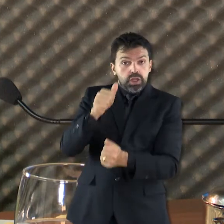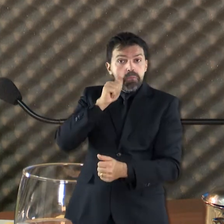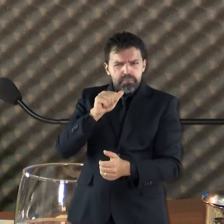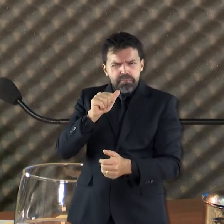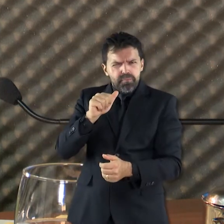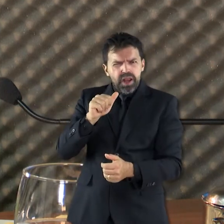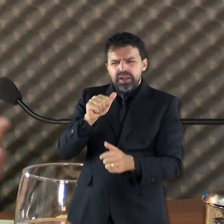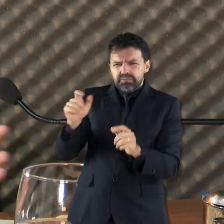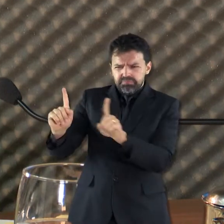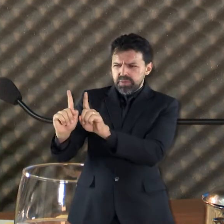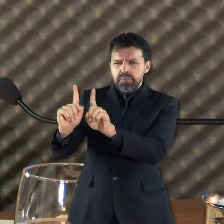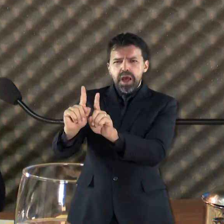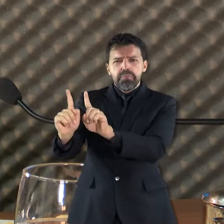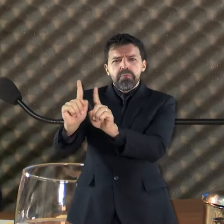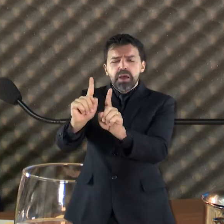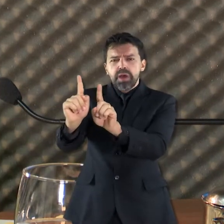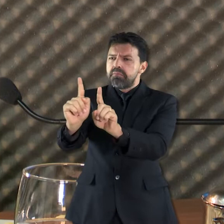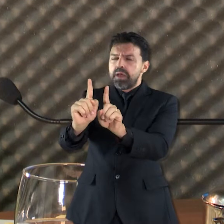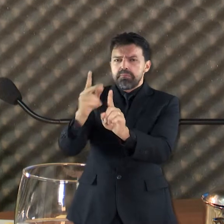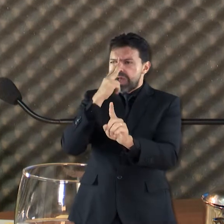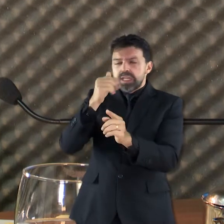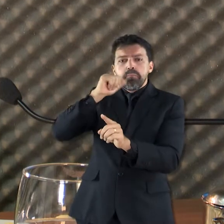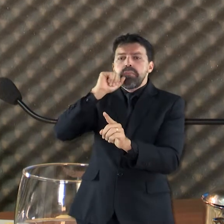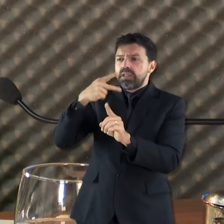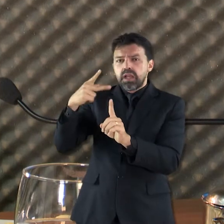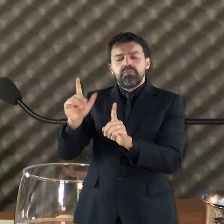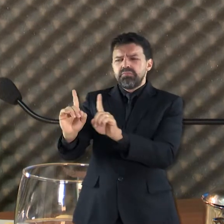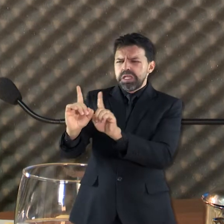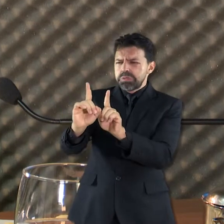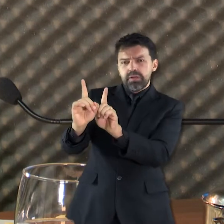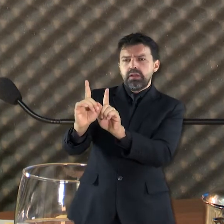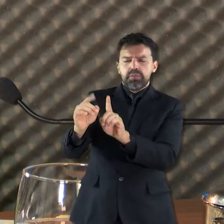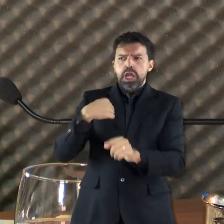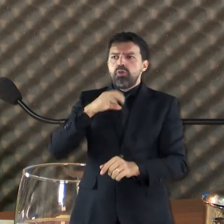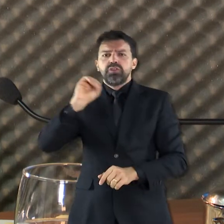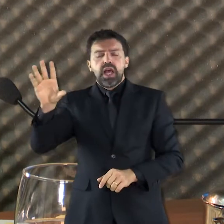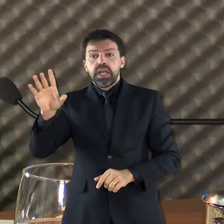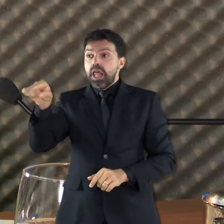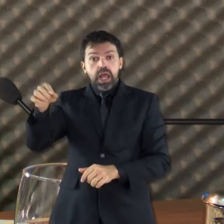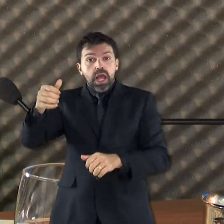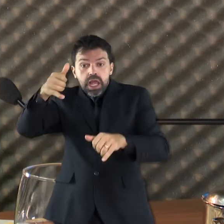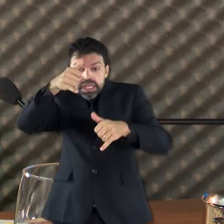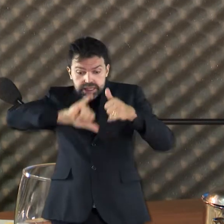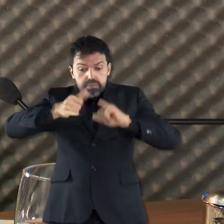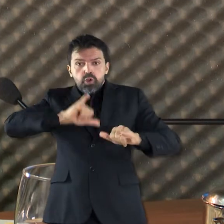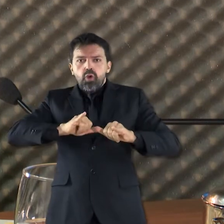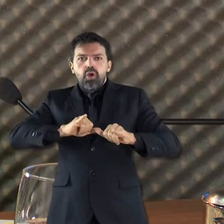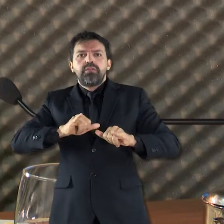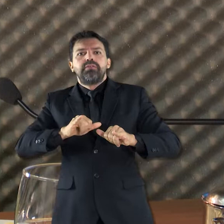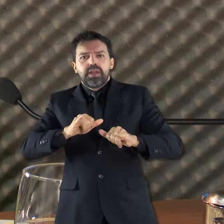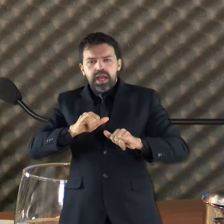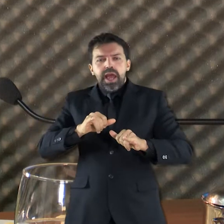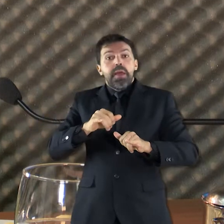devagar. A gente fica em boxe, lá com a química, eles puxam a cortina. Quando eu saí, ela estava fazendo, quem que estava fazendo era a moça, não era a mãe. Olha,